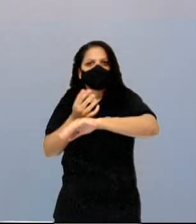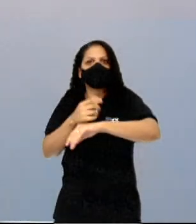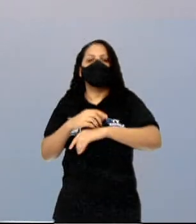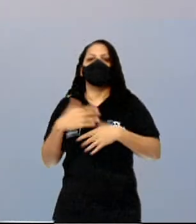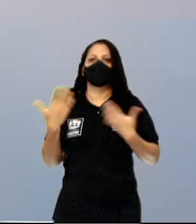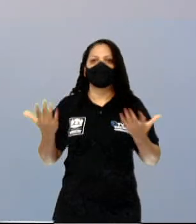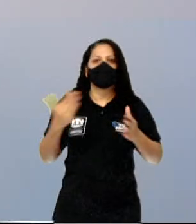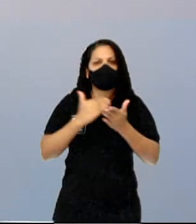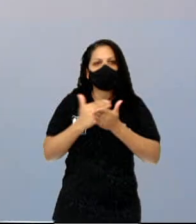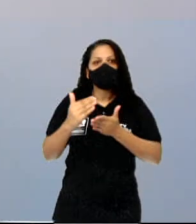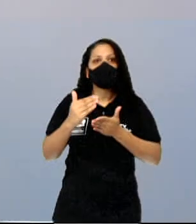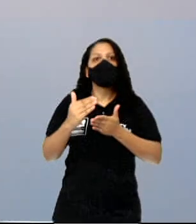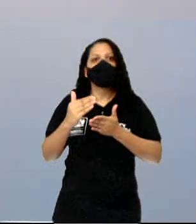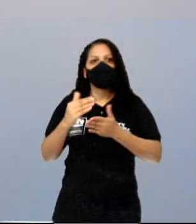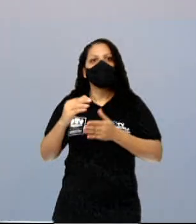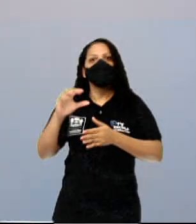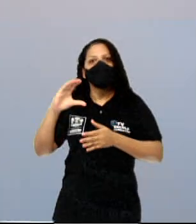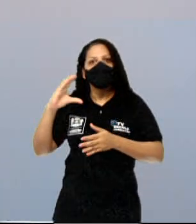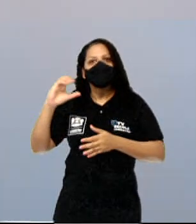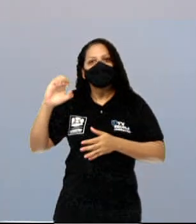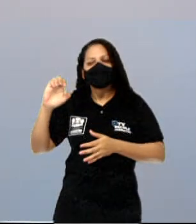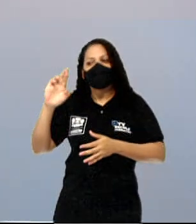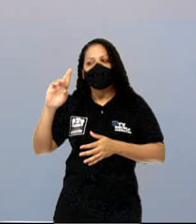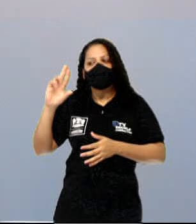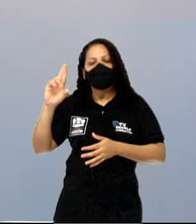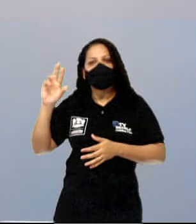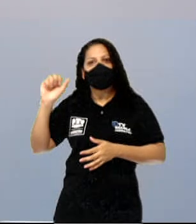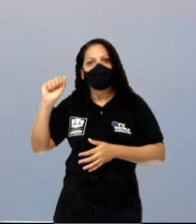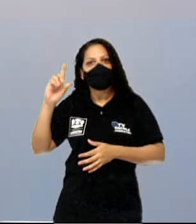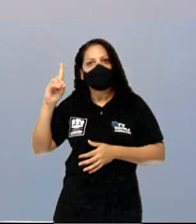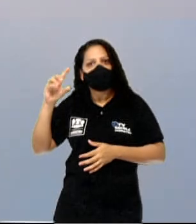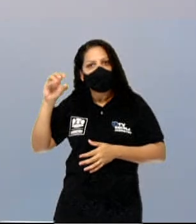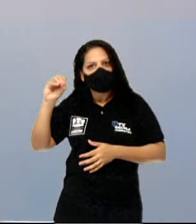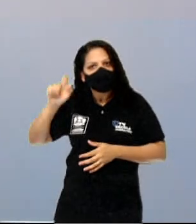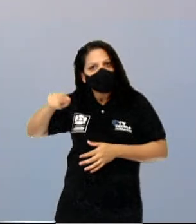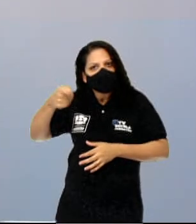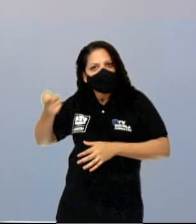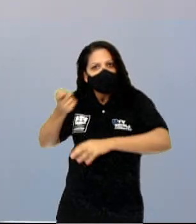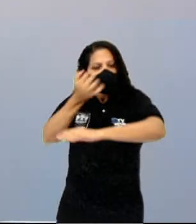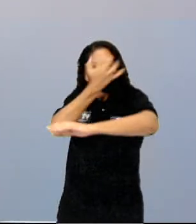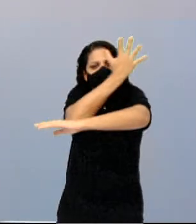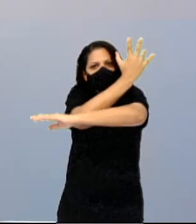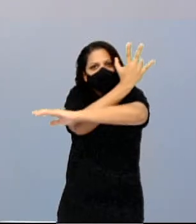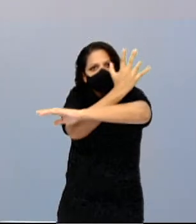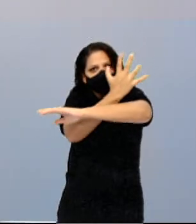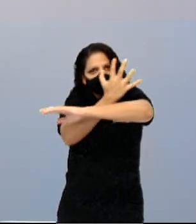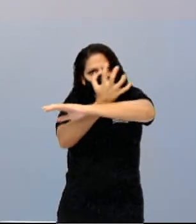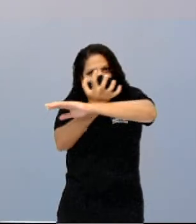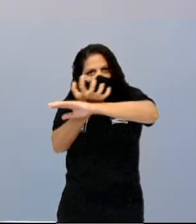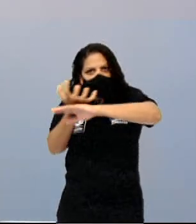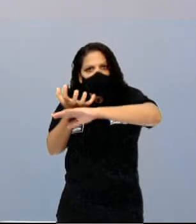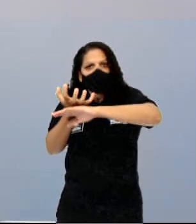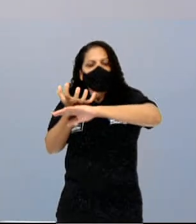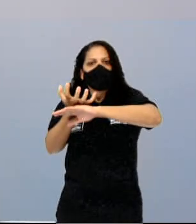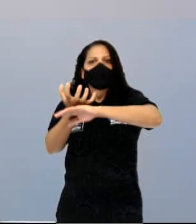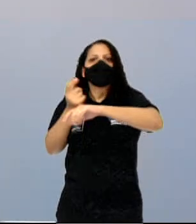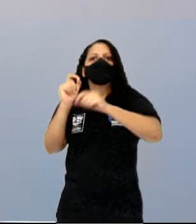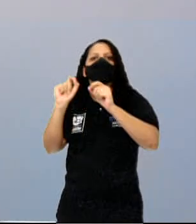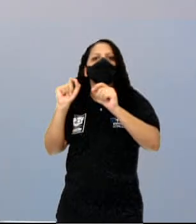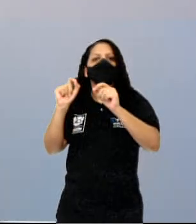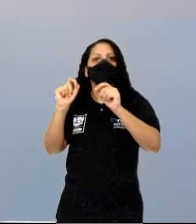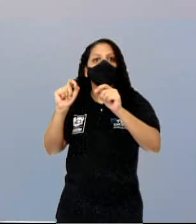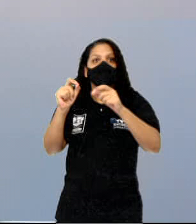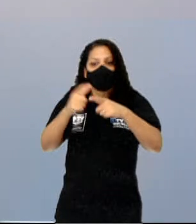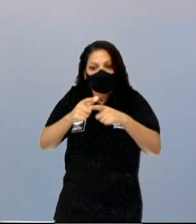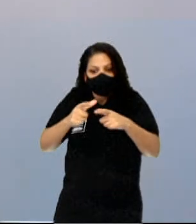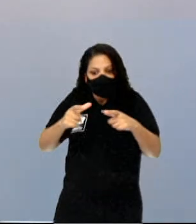Cerrado, gente, que no passado já foi o nosso segundo principal domínio morfoclimático em relação à questão do tamanho. Pois é,